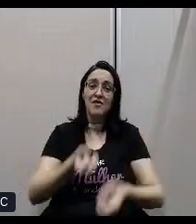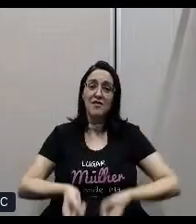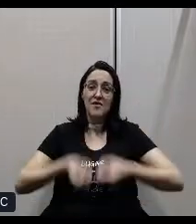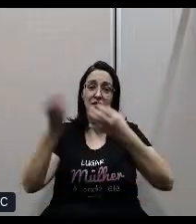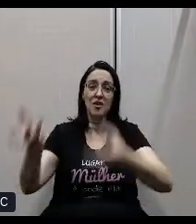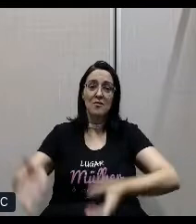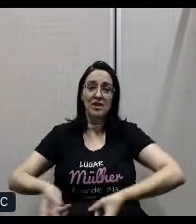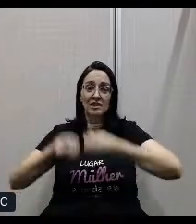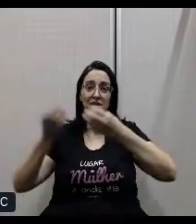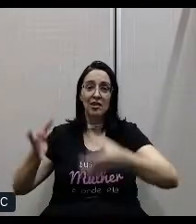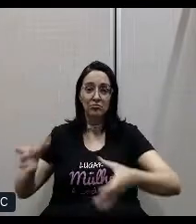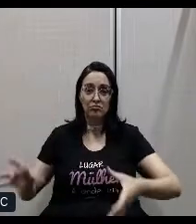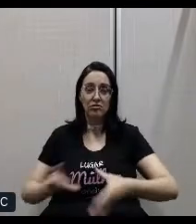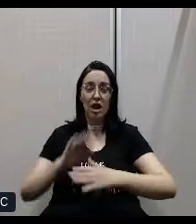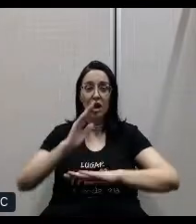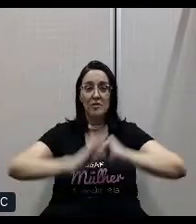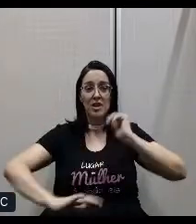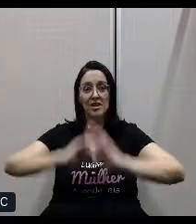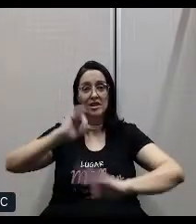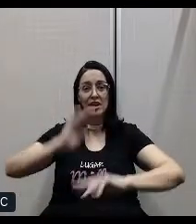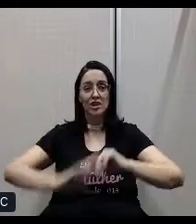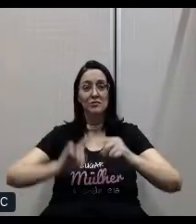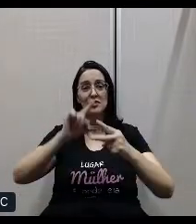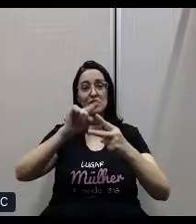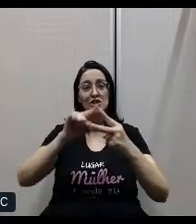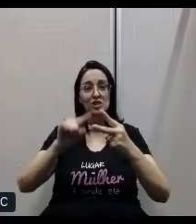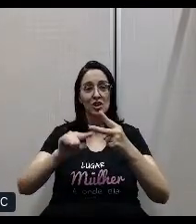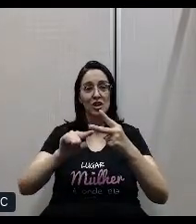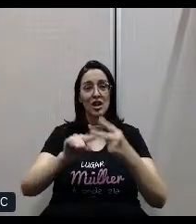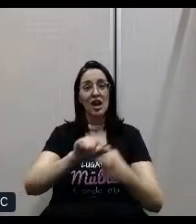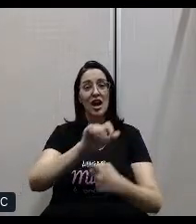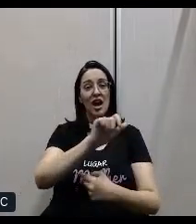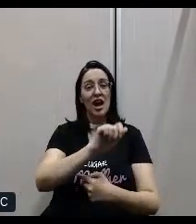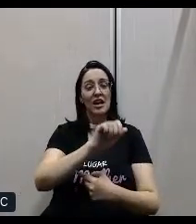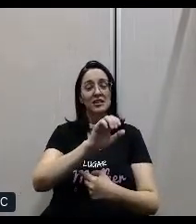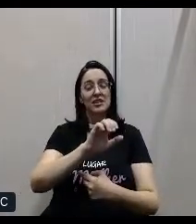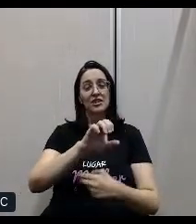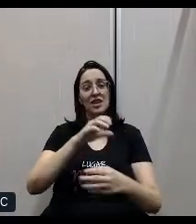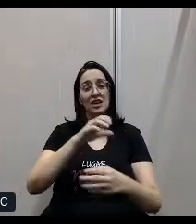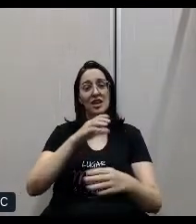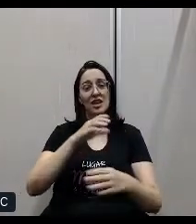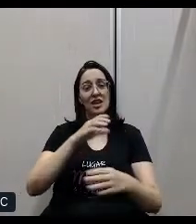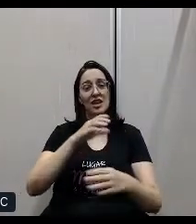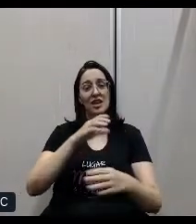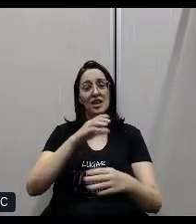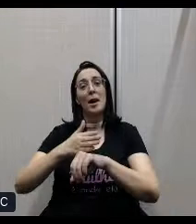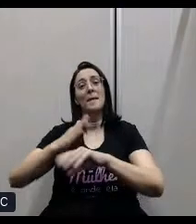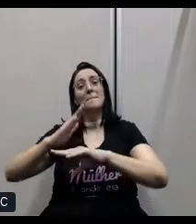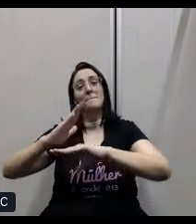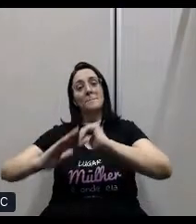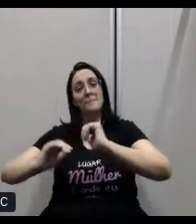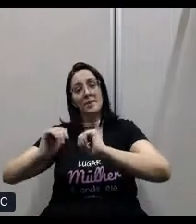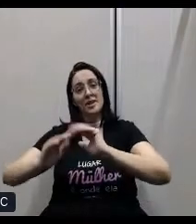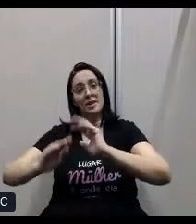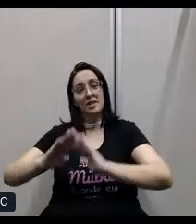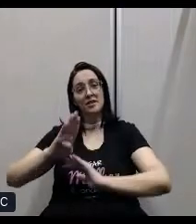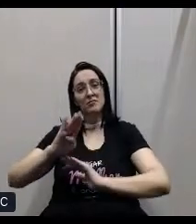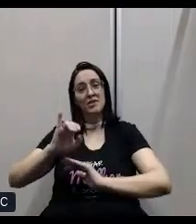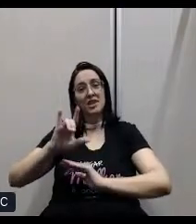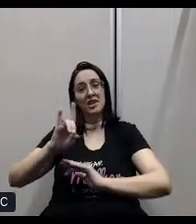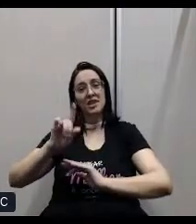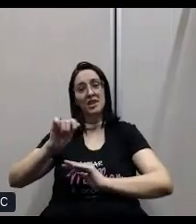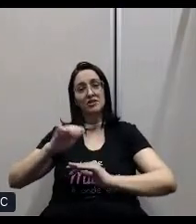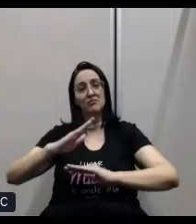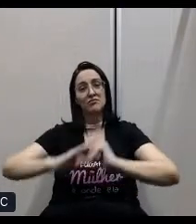junção desses dois termos. Acesse, dar acesso à informação, e habilidade, a habilidade de acessar a